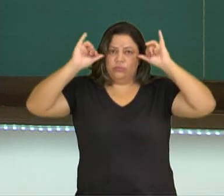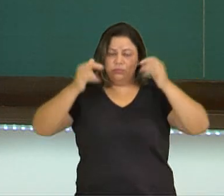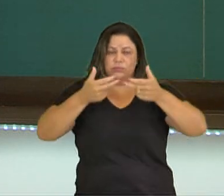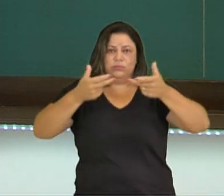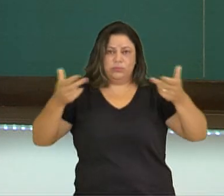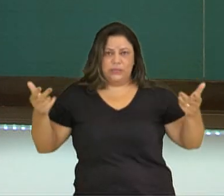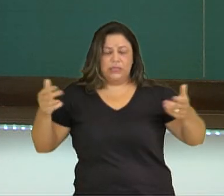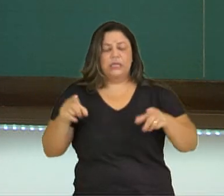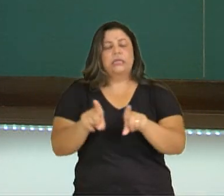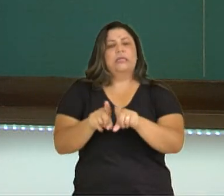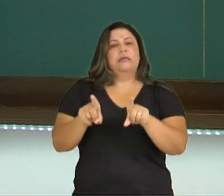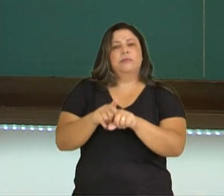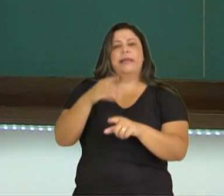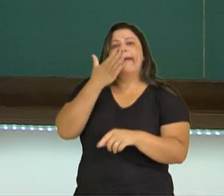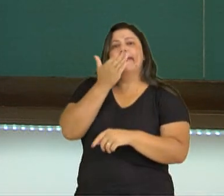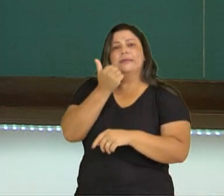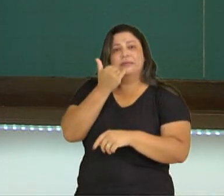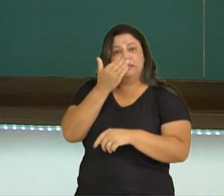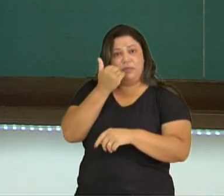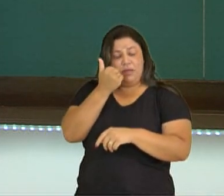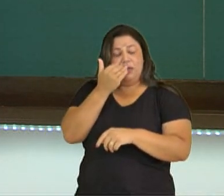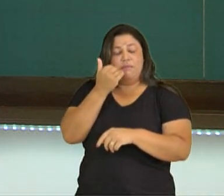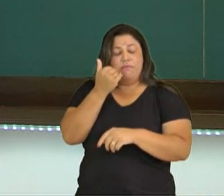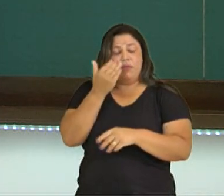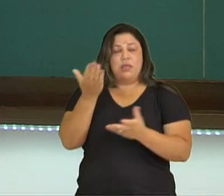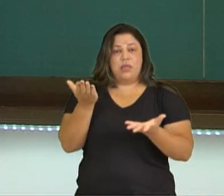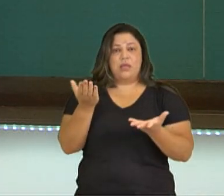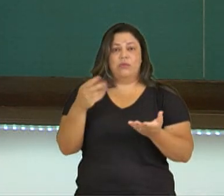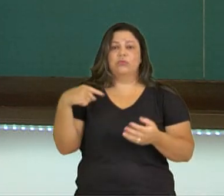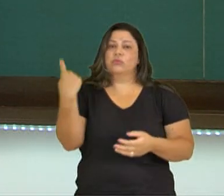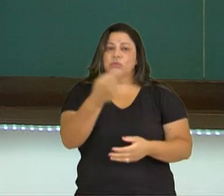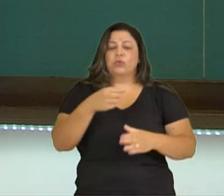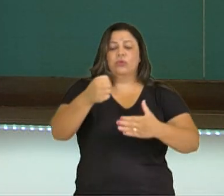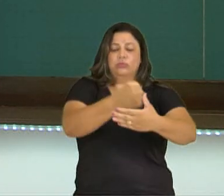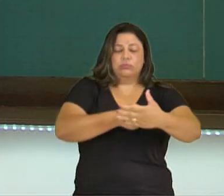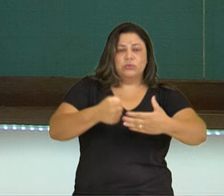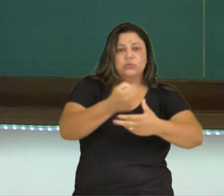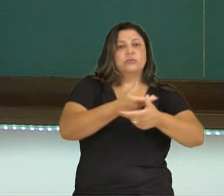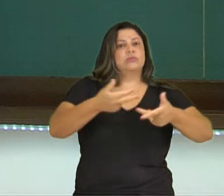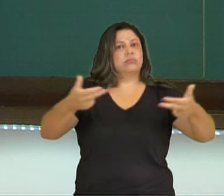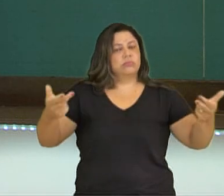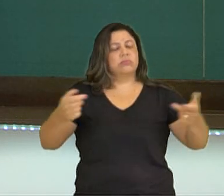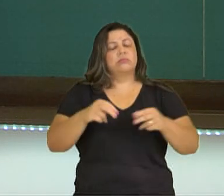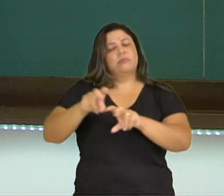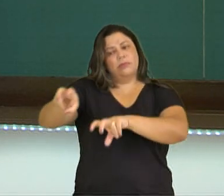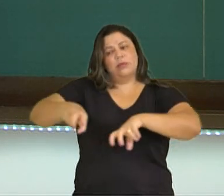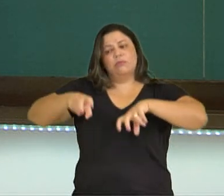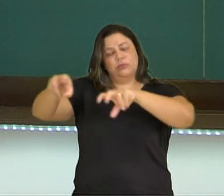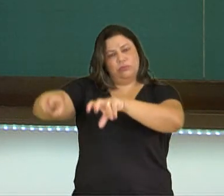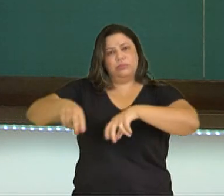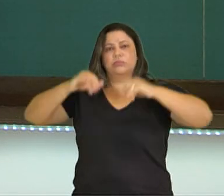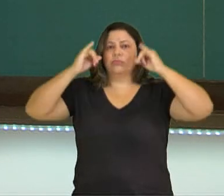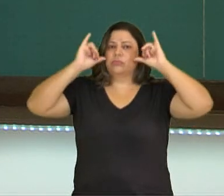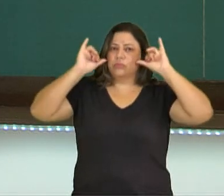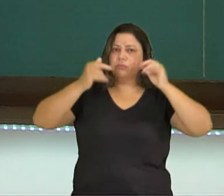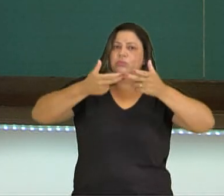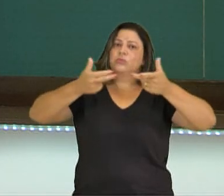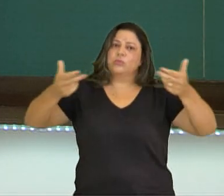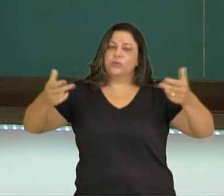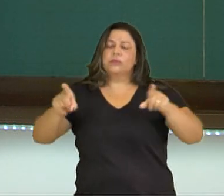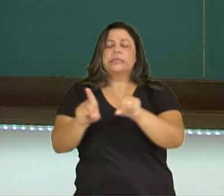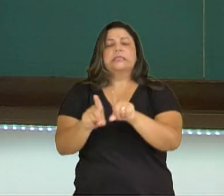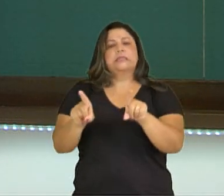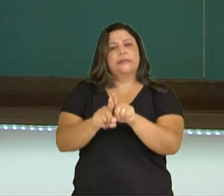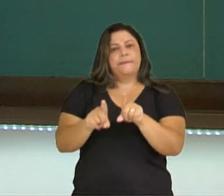exemplo, os alimentos que chegam na nossa mesa são produzidos ali pela agricultura e pela pecuária. Então, são